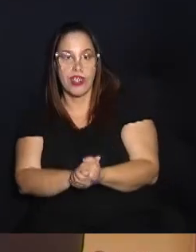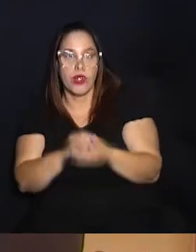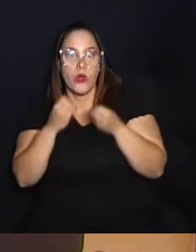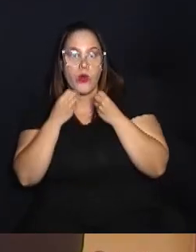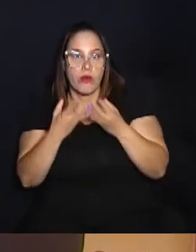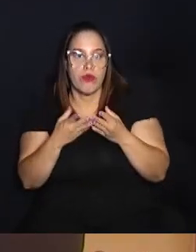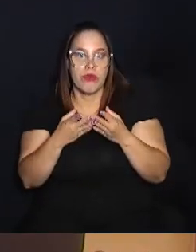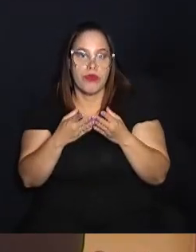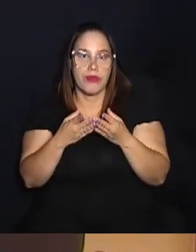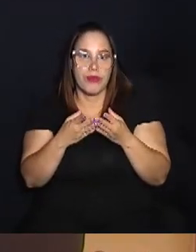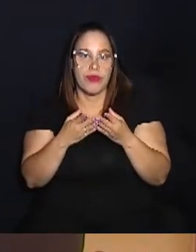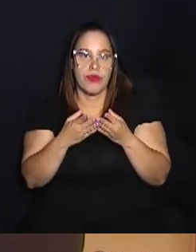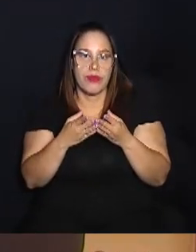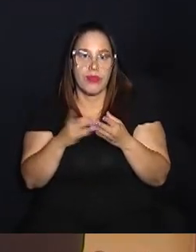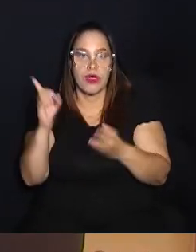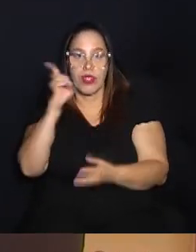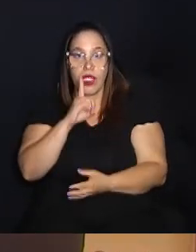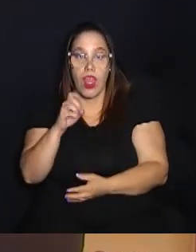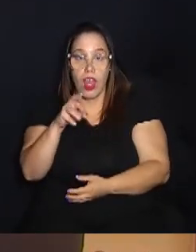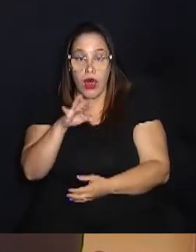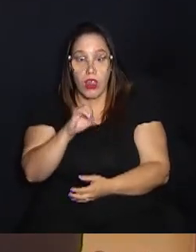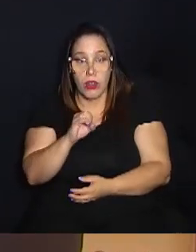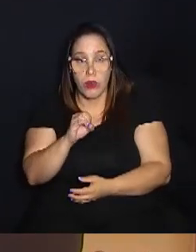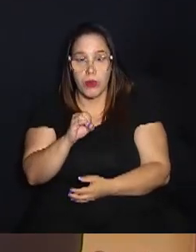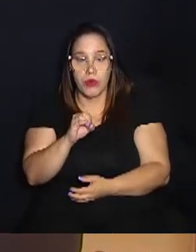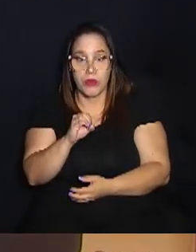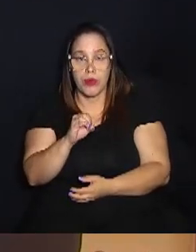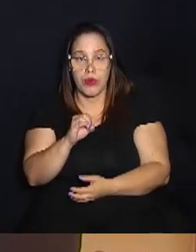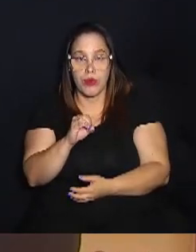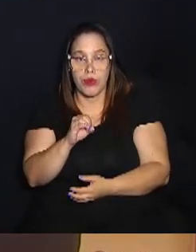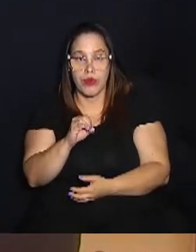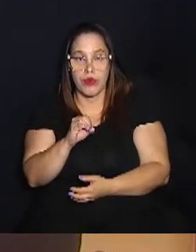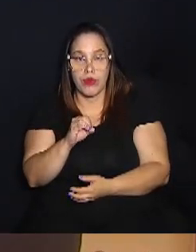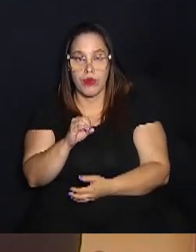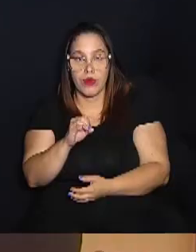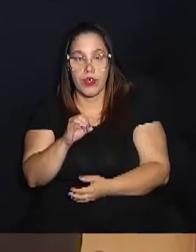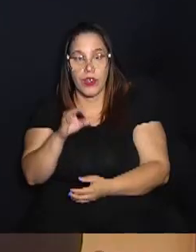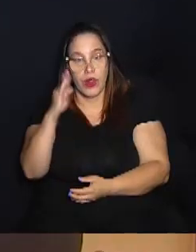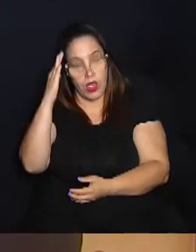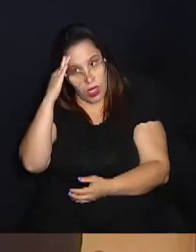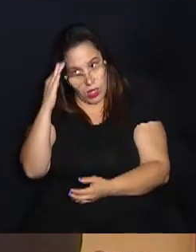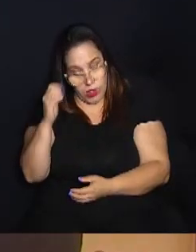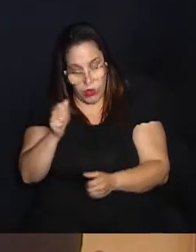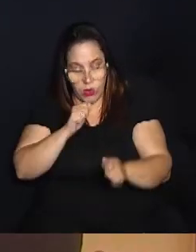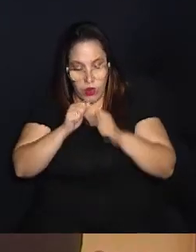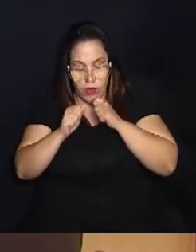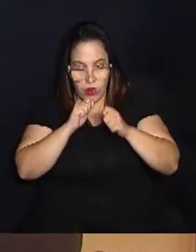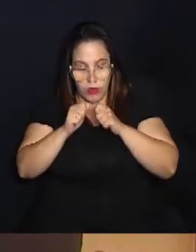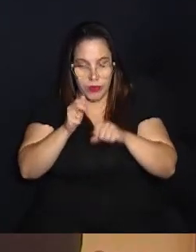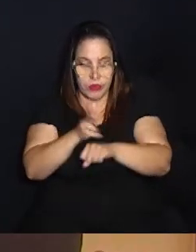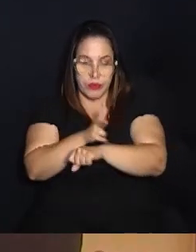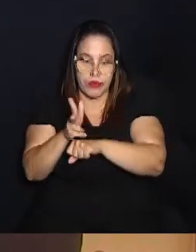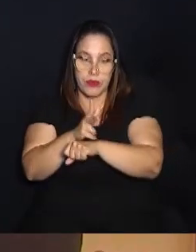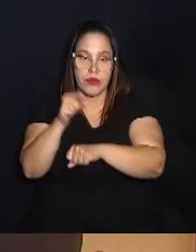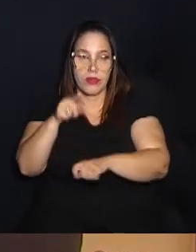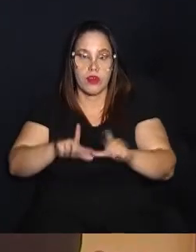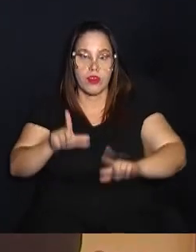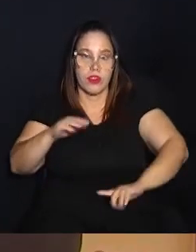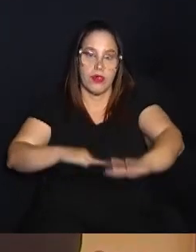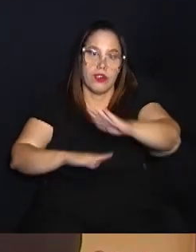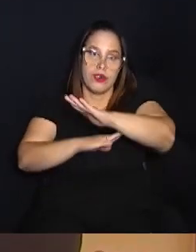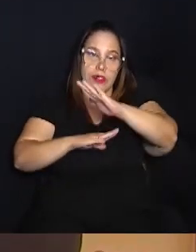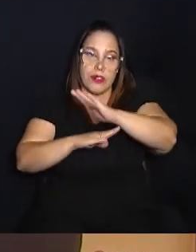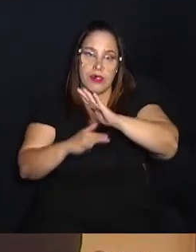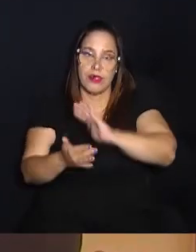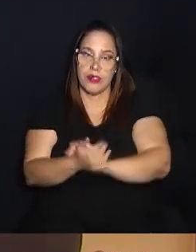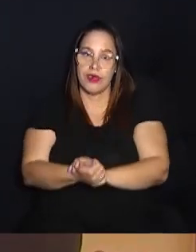agradeço. Bom, Domingos, que Anima se refere, é o nosso Sávio Monteiro, repórter cinematográfico aqui da